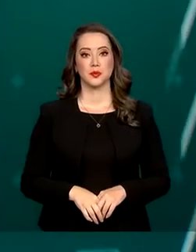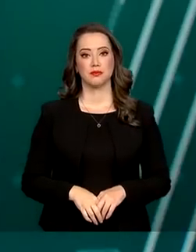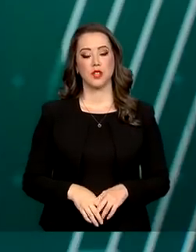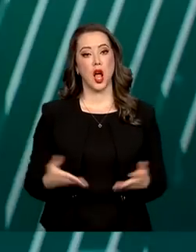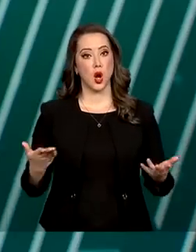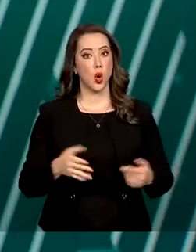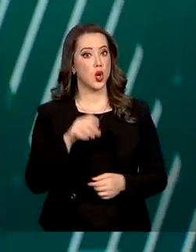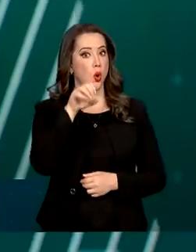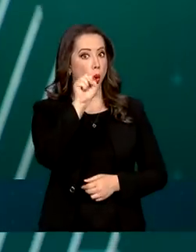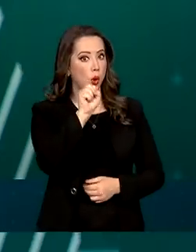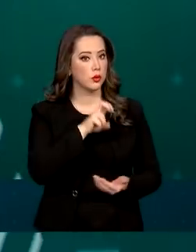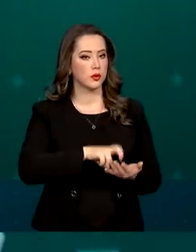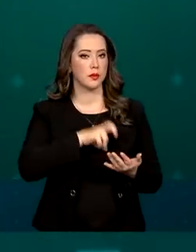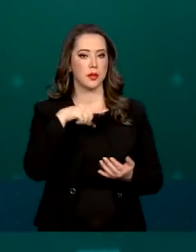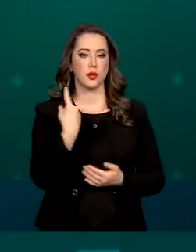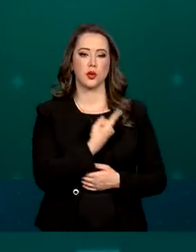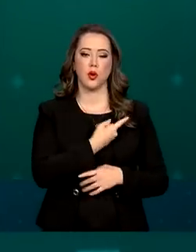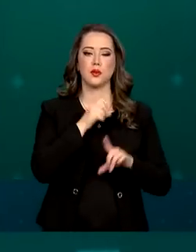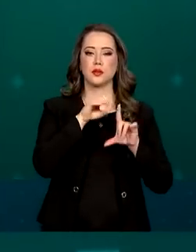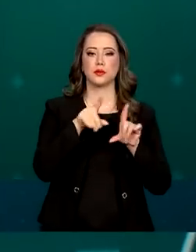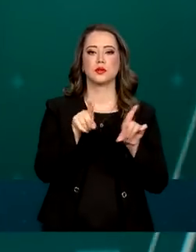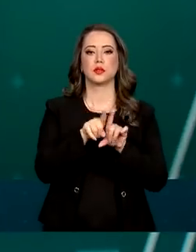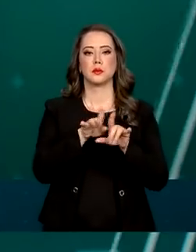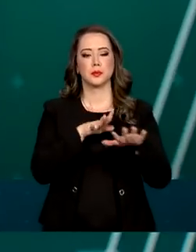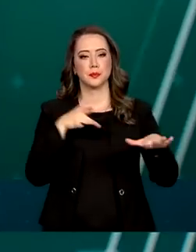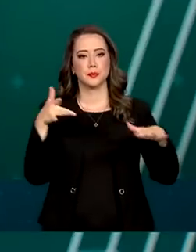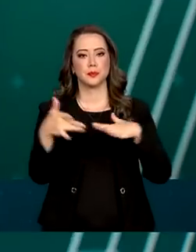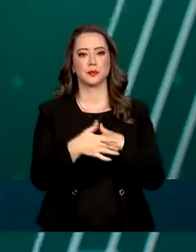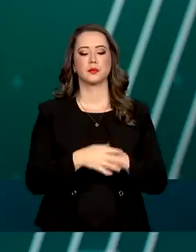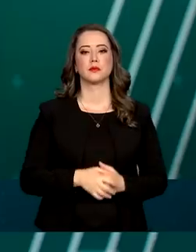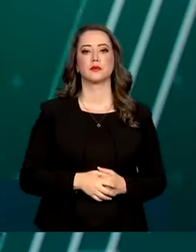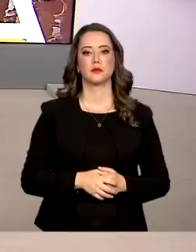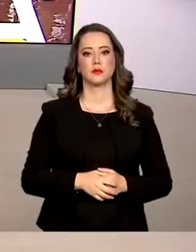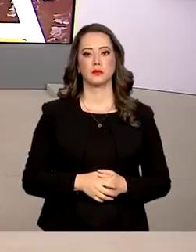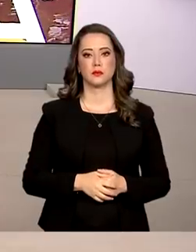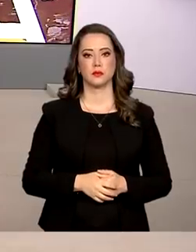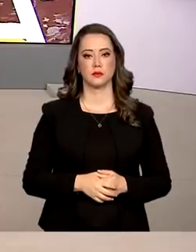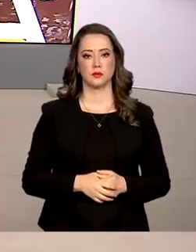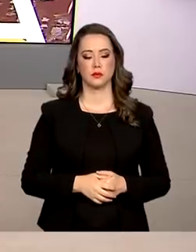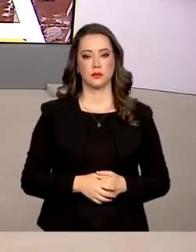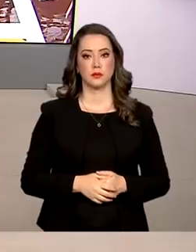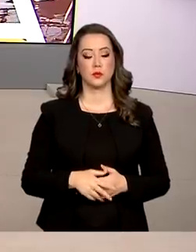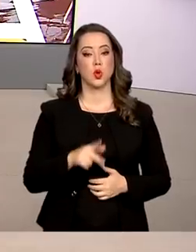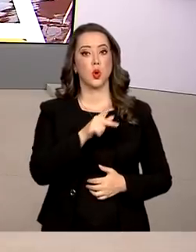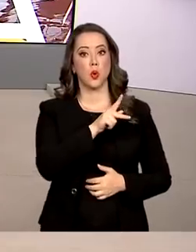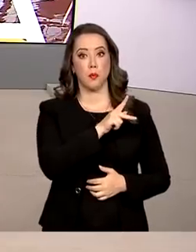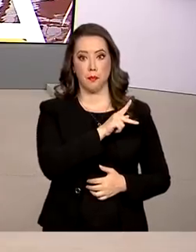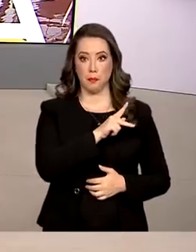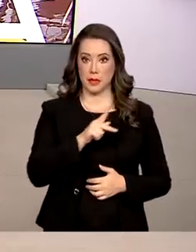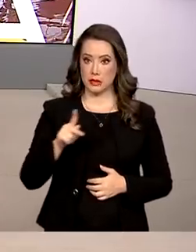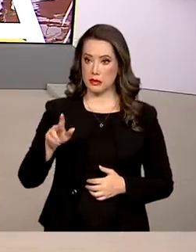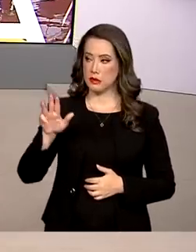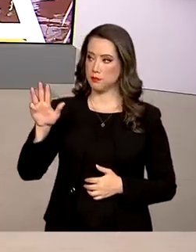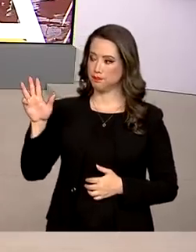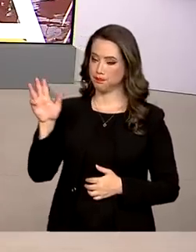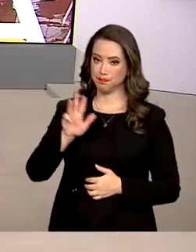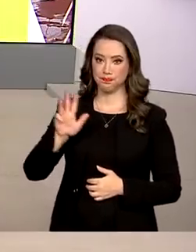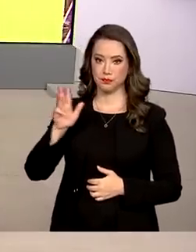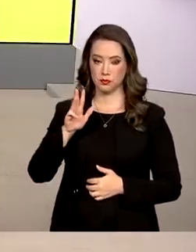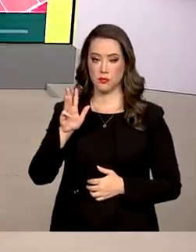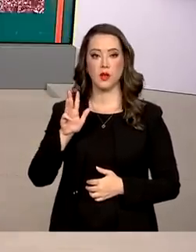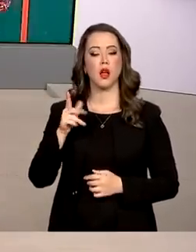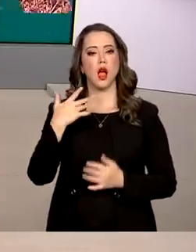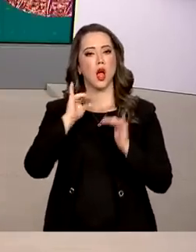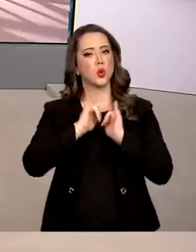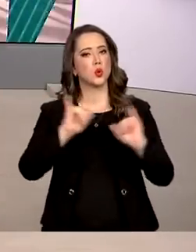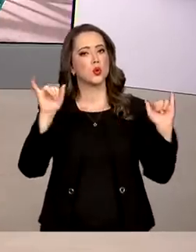são 8 horas da manhã e estamos ao vivo também pelas redes sociais o presidente eleito Luiz Inácio Lula da Silva